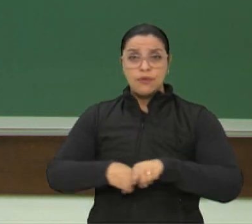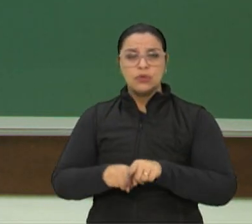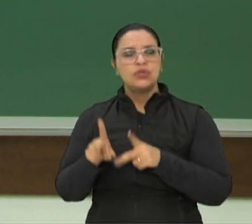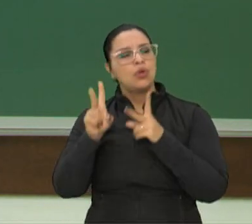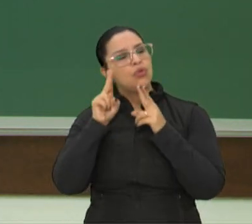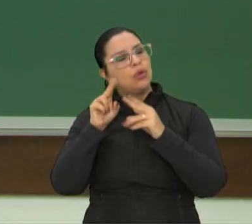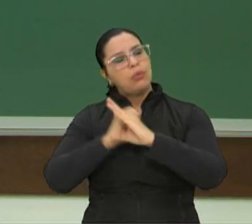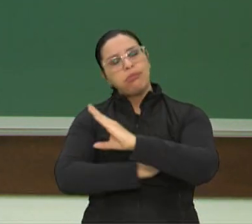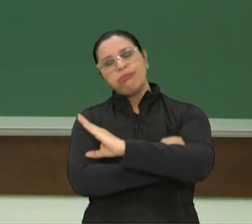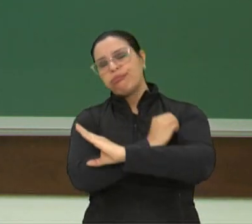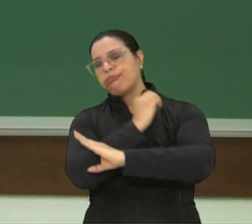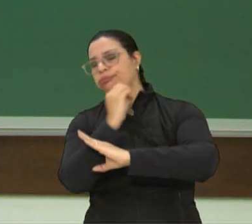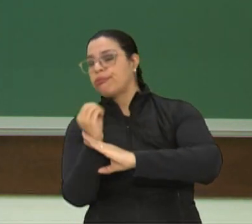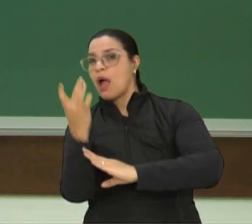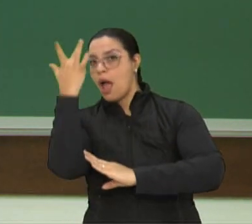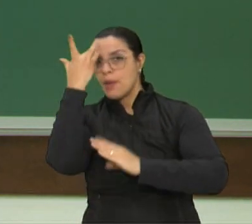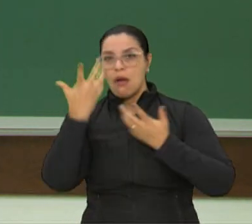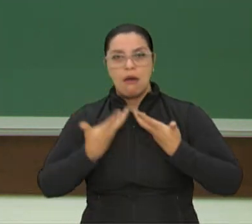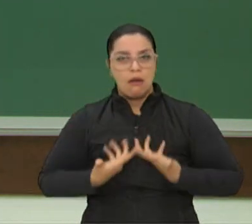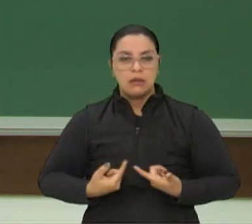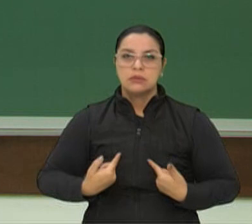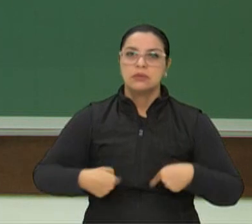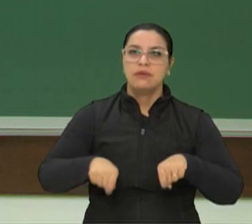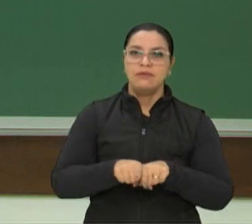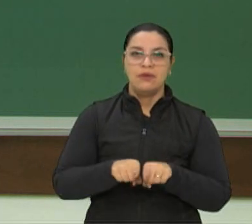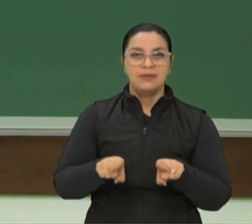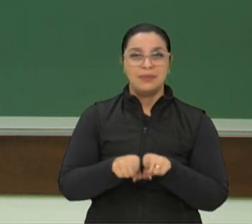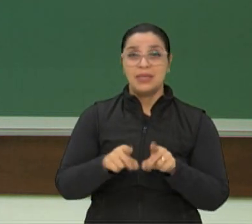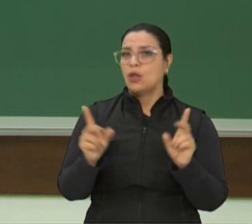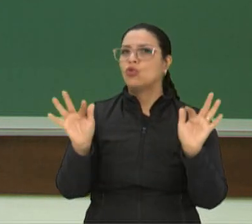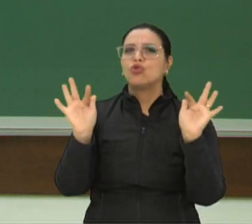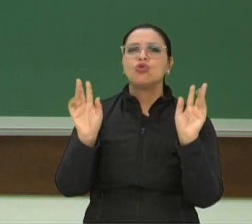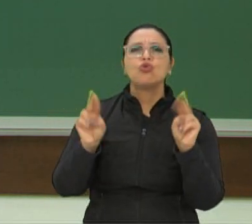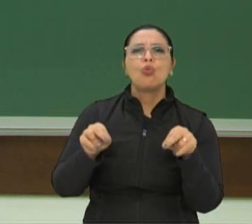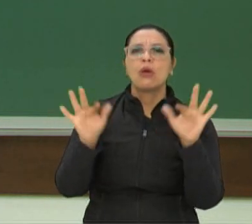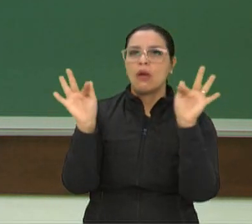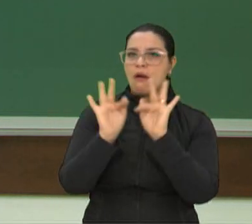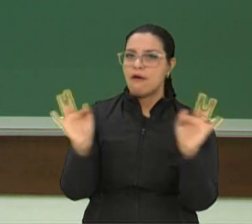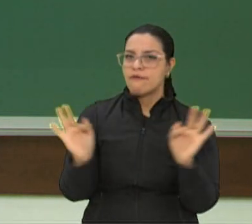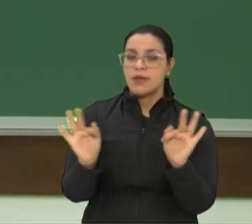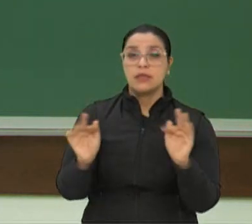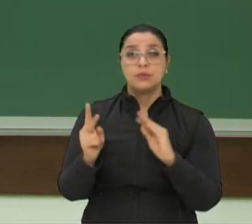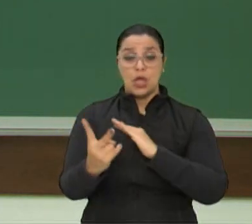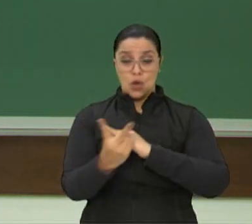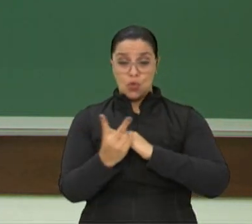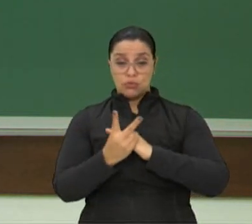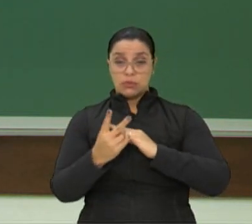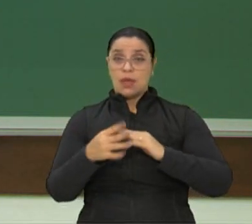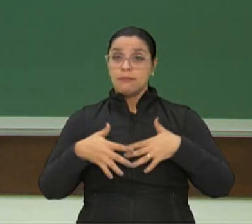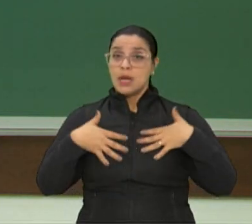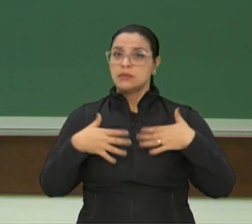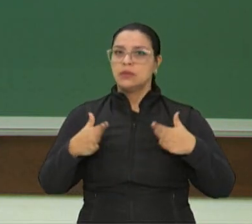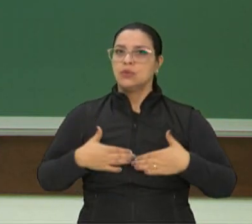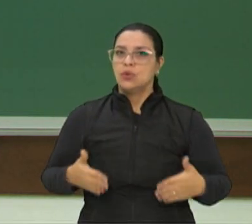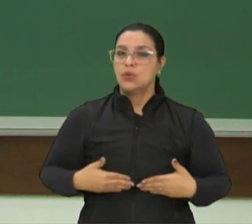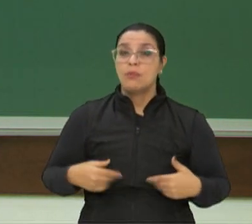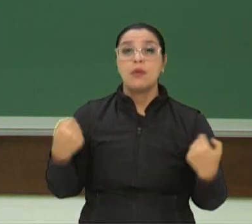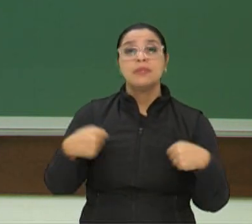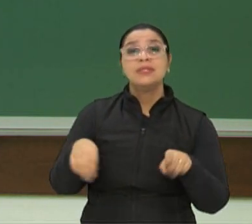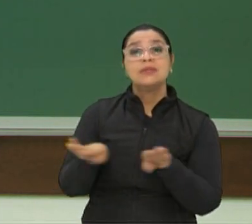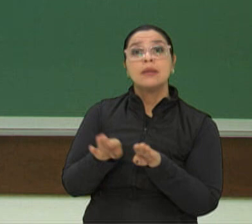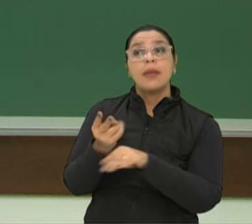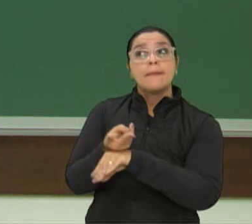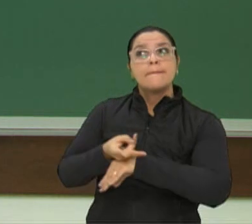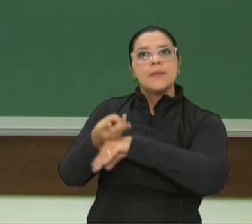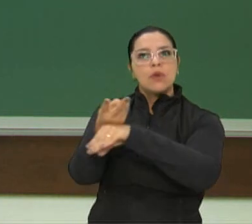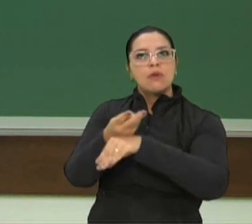dorme o dia inteiro, amanhã está cansado de volta. Então, você nunca vai ter a felicidade por aí. O que o Platão diz? Para você buscar uma felicidade pela razão,